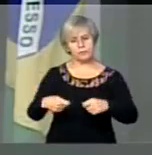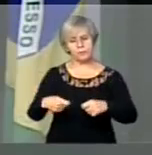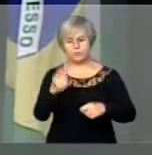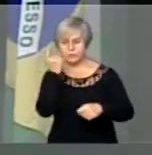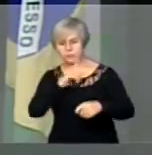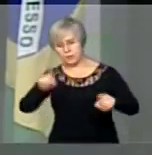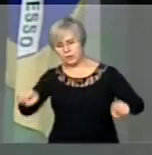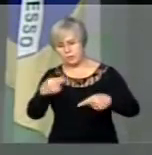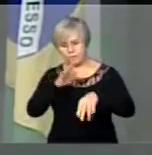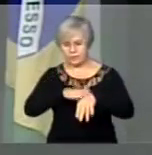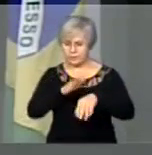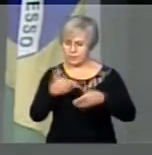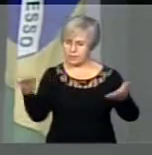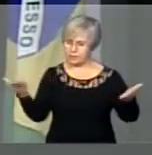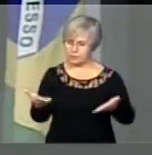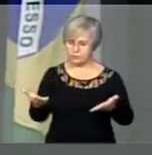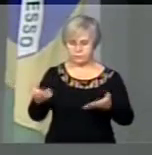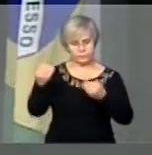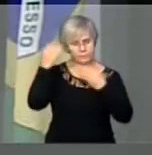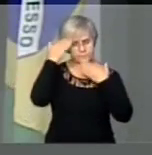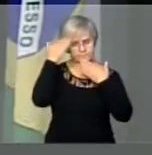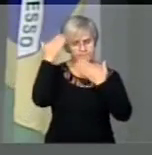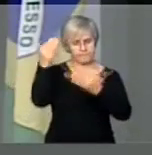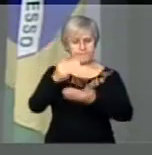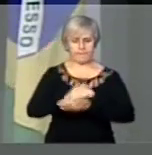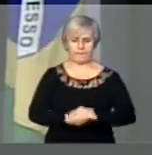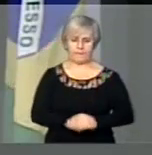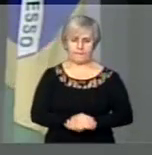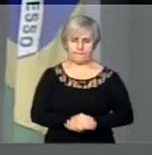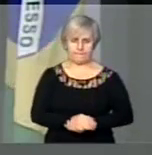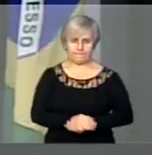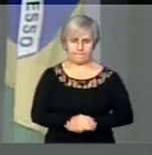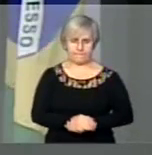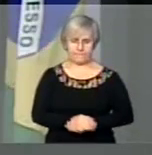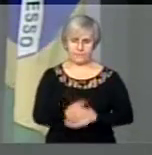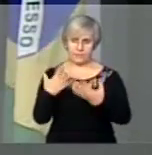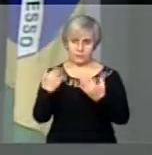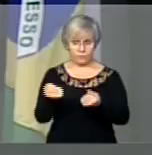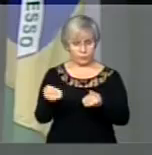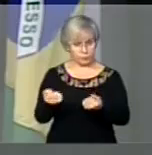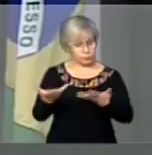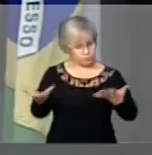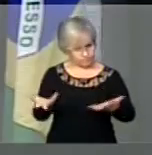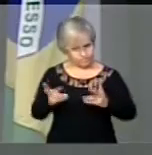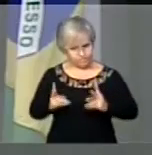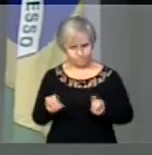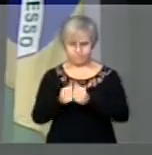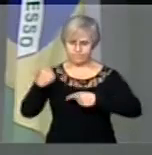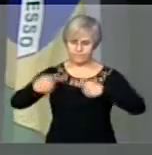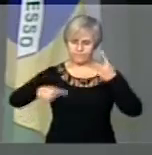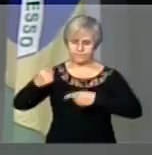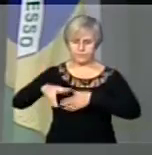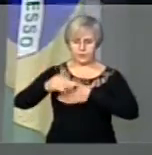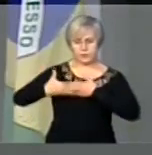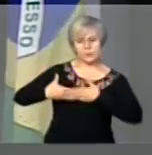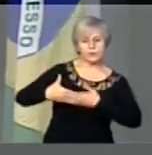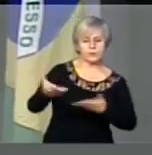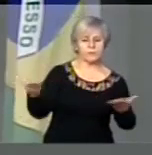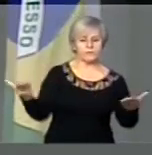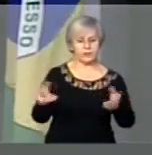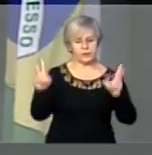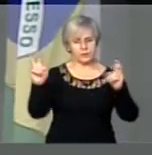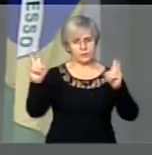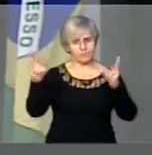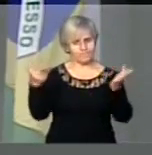grave momento. Muito obrigado, senhor ministro, muito obrigado, pares, e vamos agora aos debates que ocorrerão naturalmente sobre